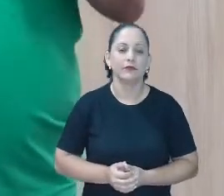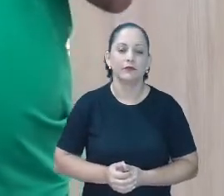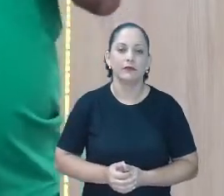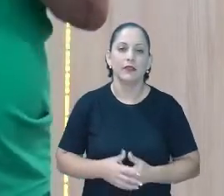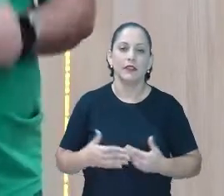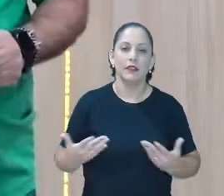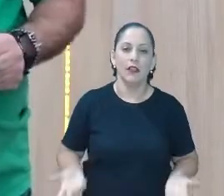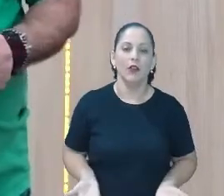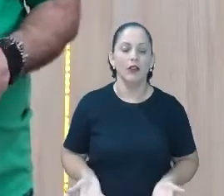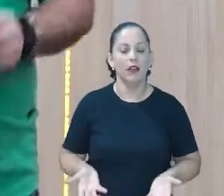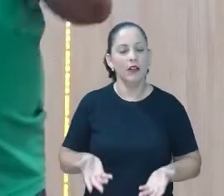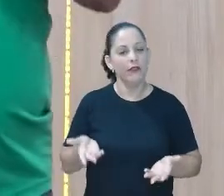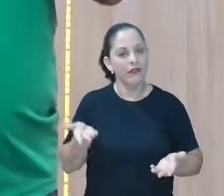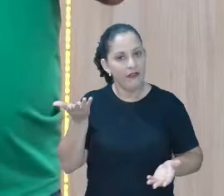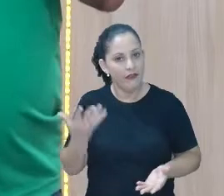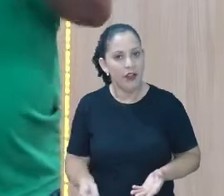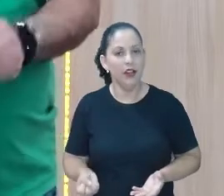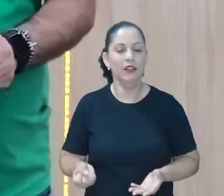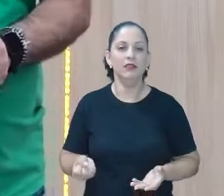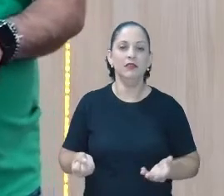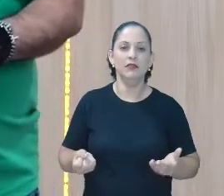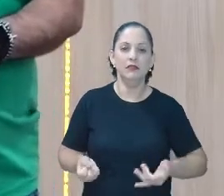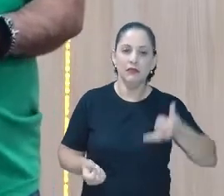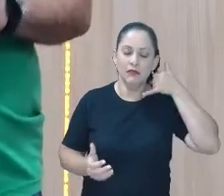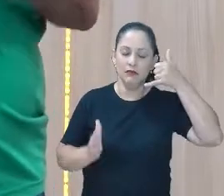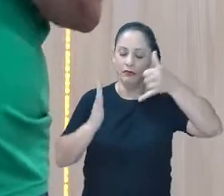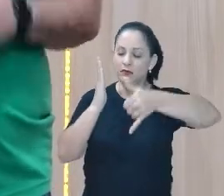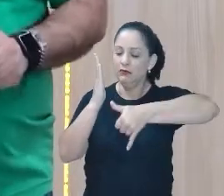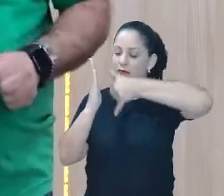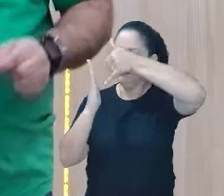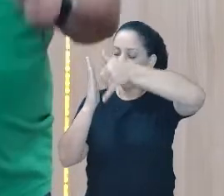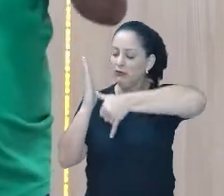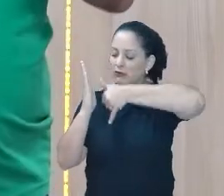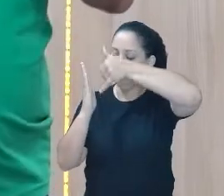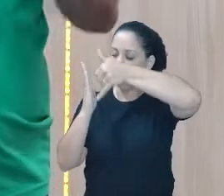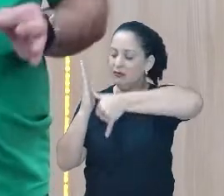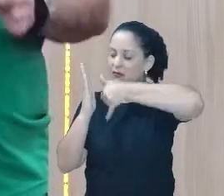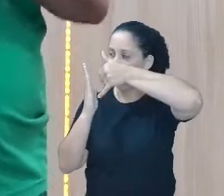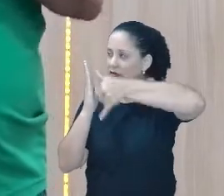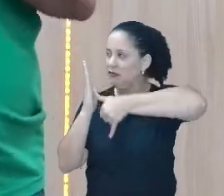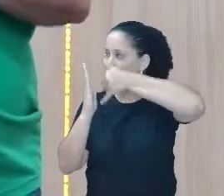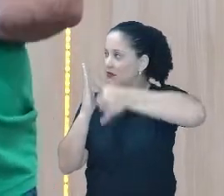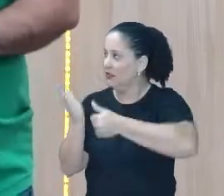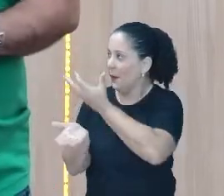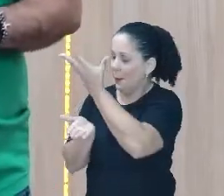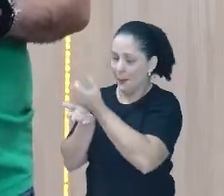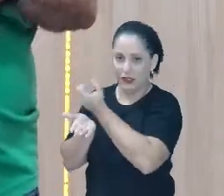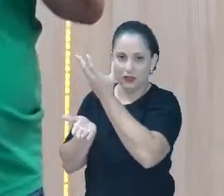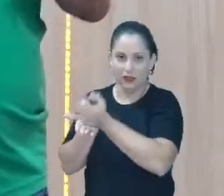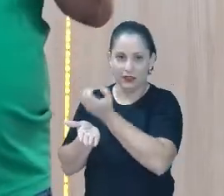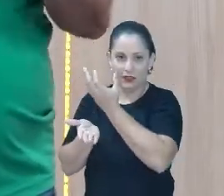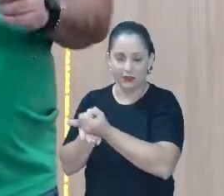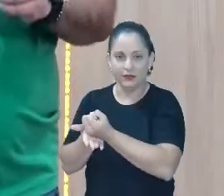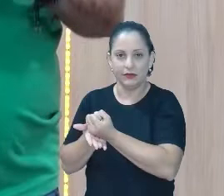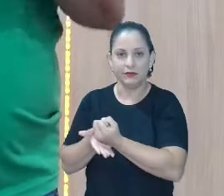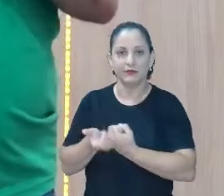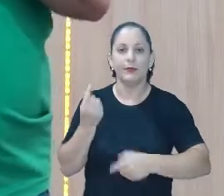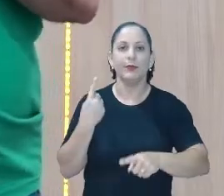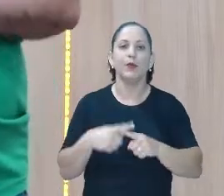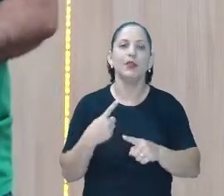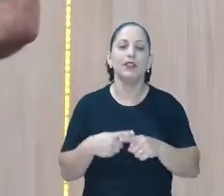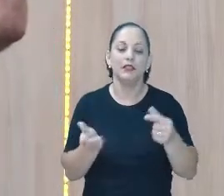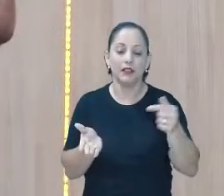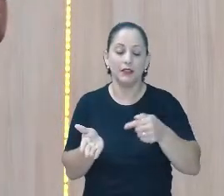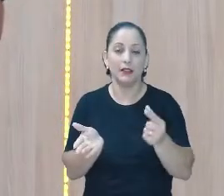não dá vacilo, aponta para o QR Code, faz o download, por quê?